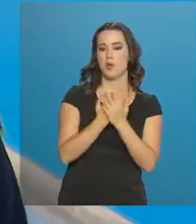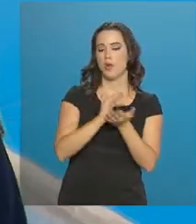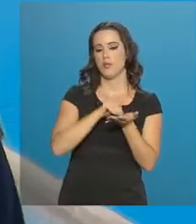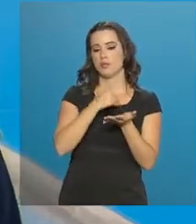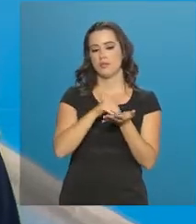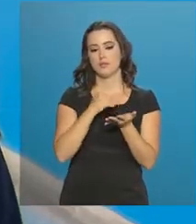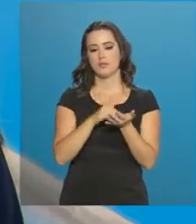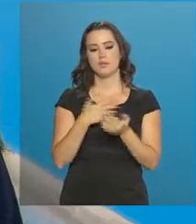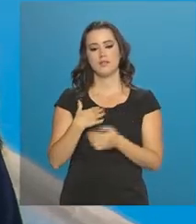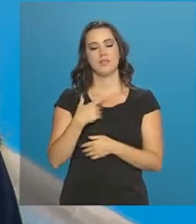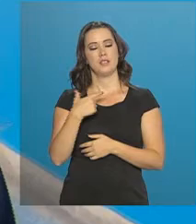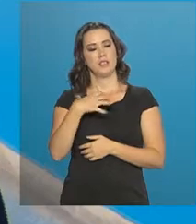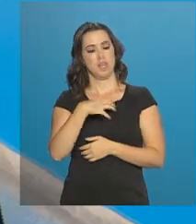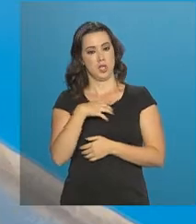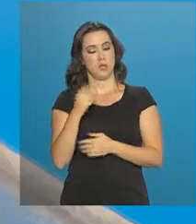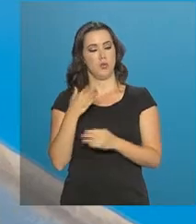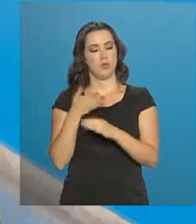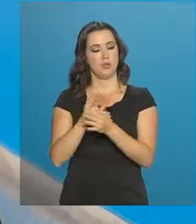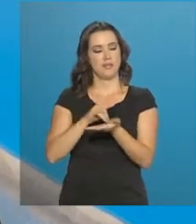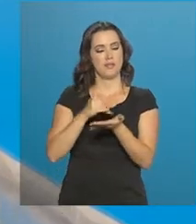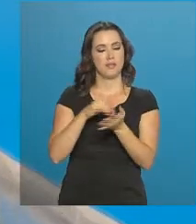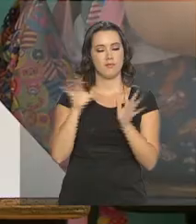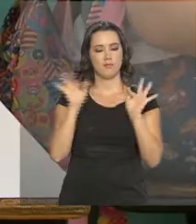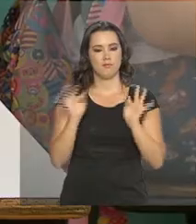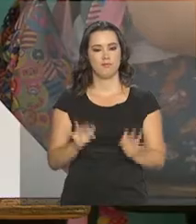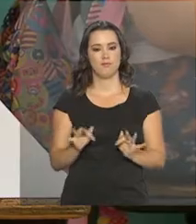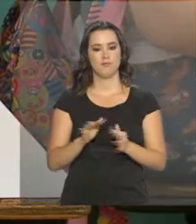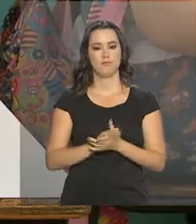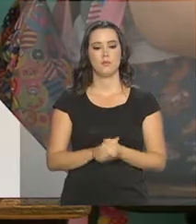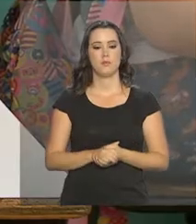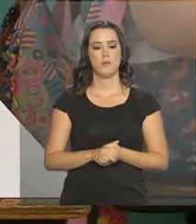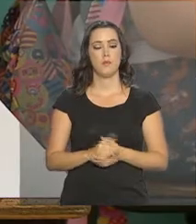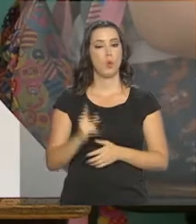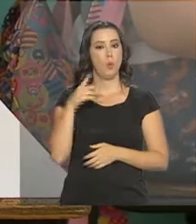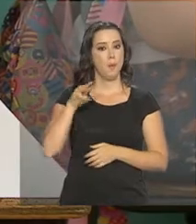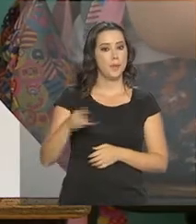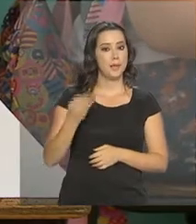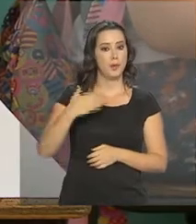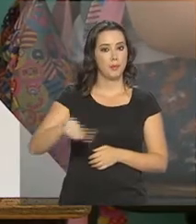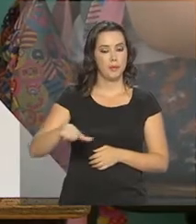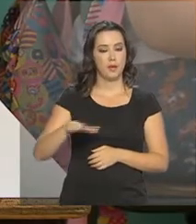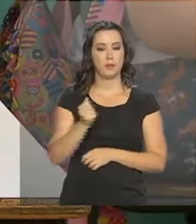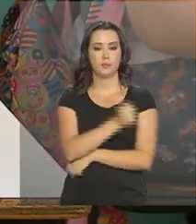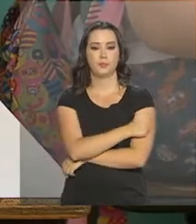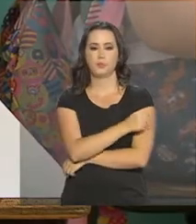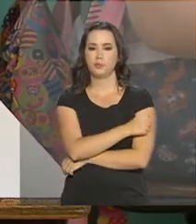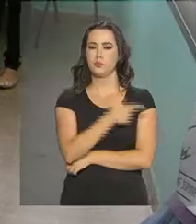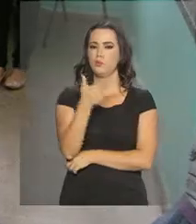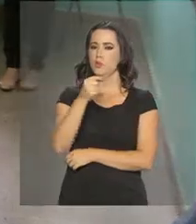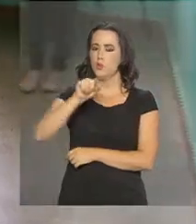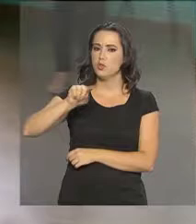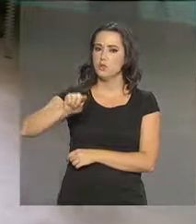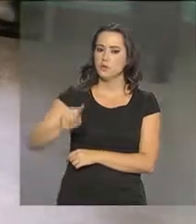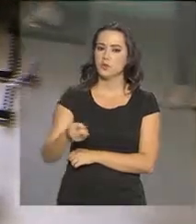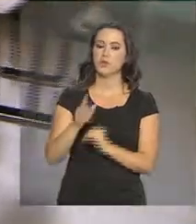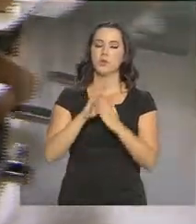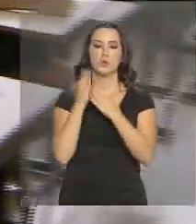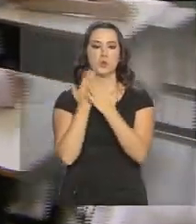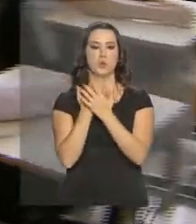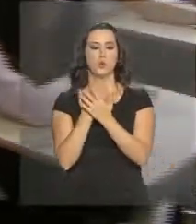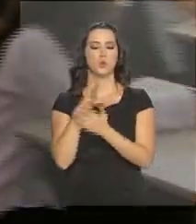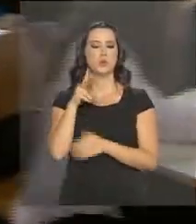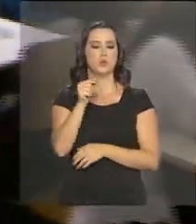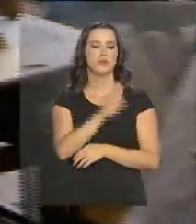e quando escreveu e fiquei em ser feliz quando fiquei sabendo com um milhão e meio de alunos de 20 mil escolas em todo o país